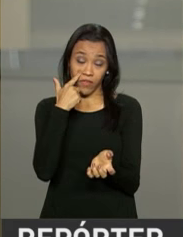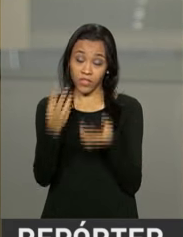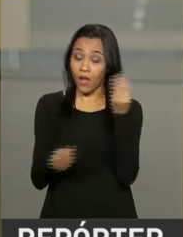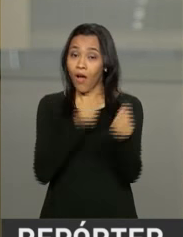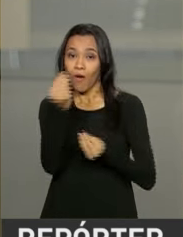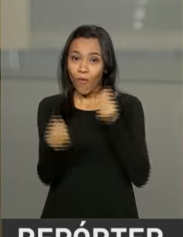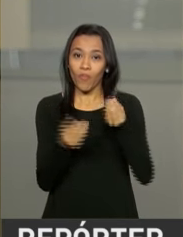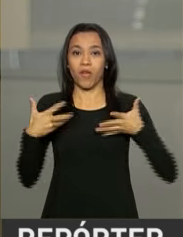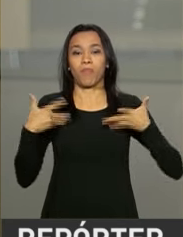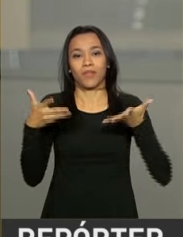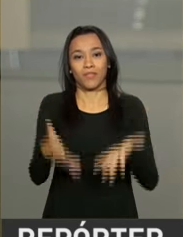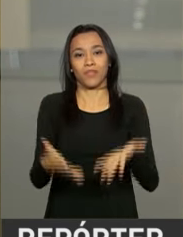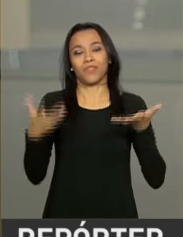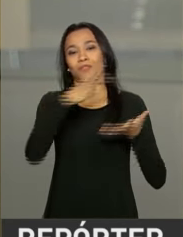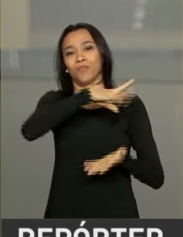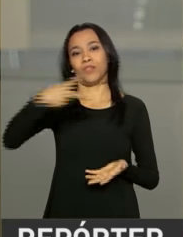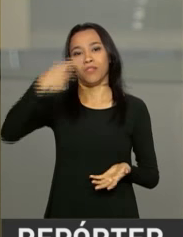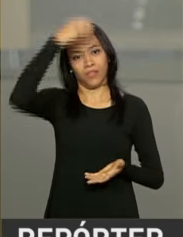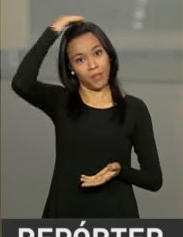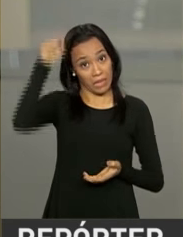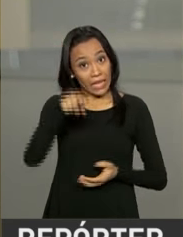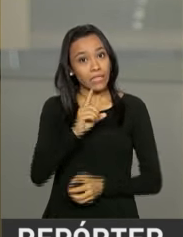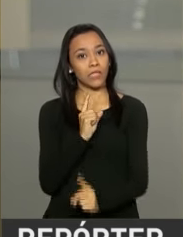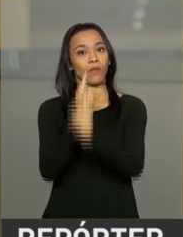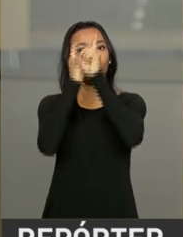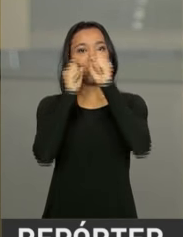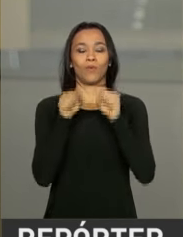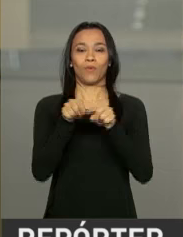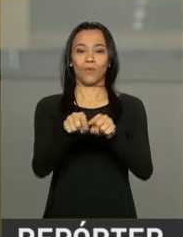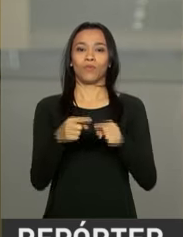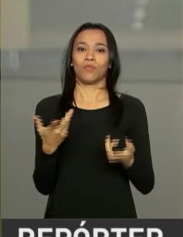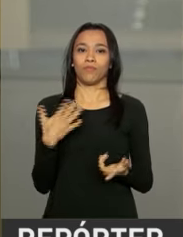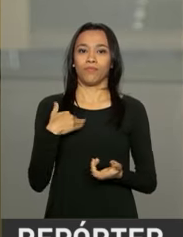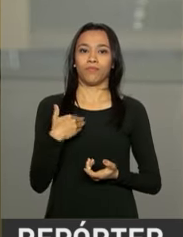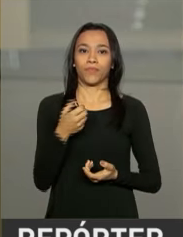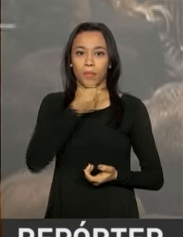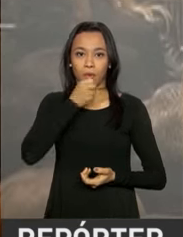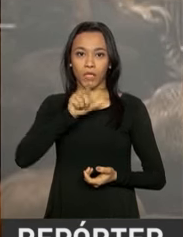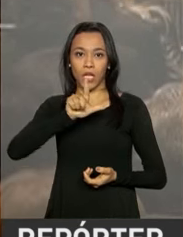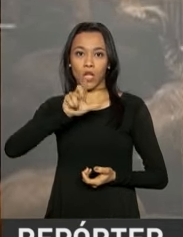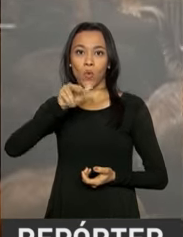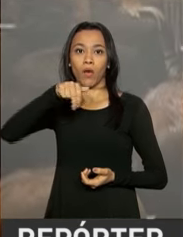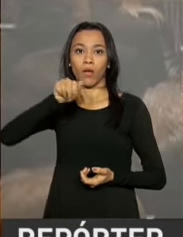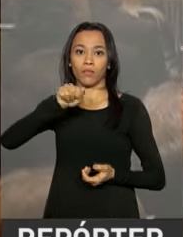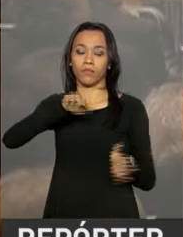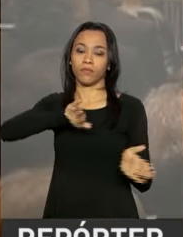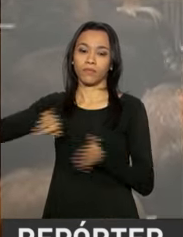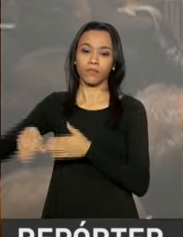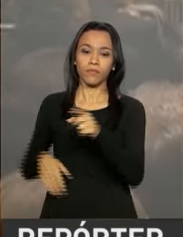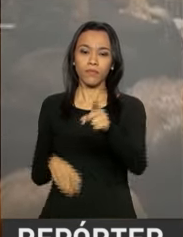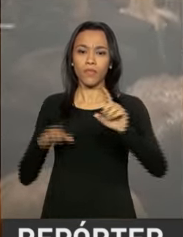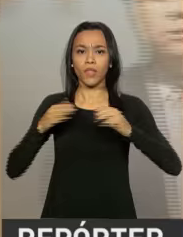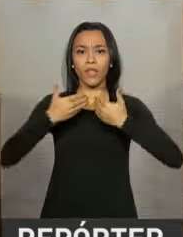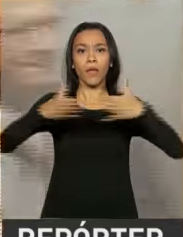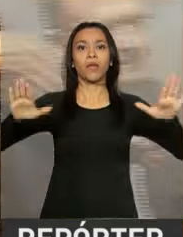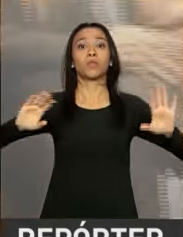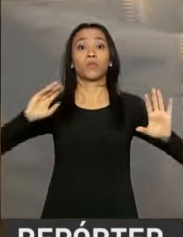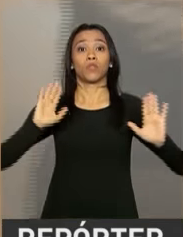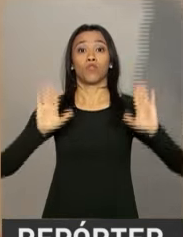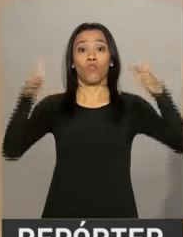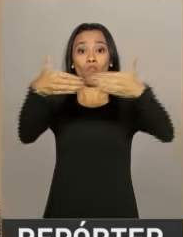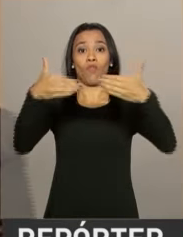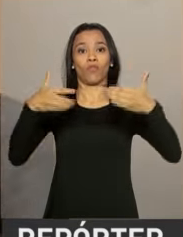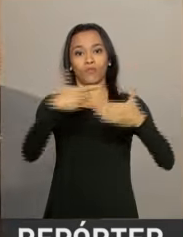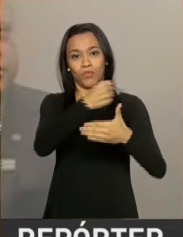participação de Michel Temer no encontro na reportagem de Luana Karen. Na abertura do fórum Agri Business, o